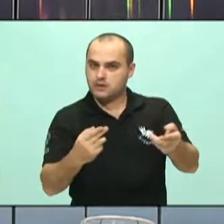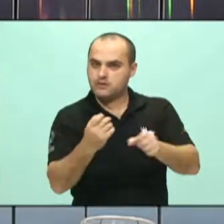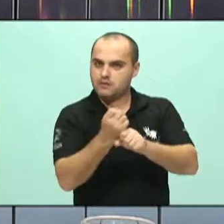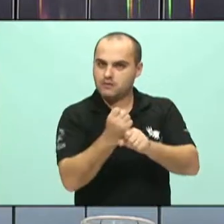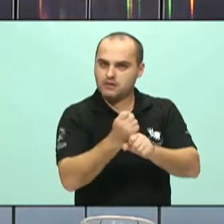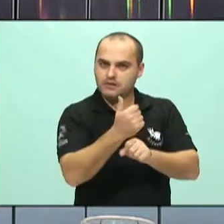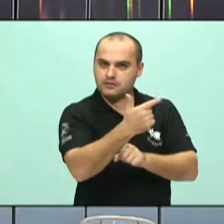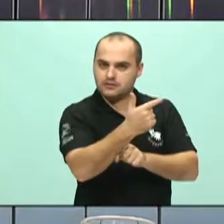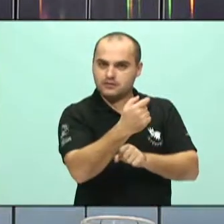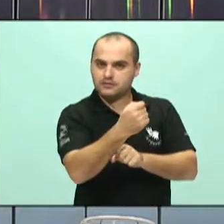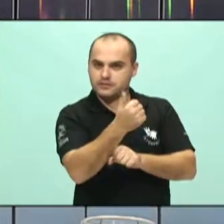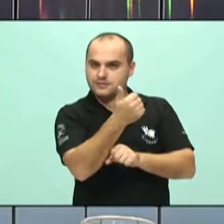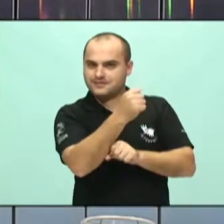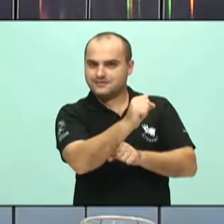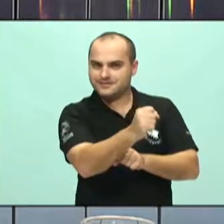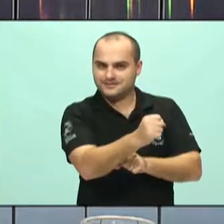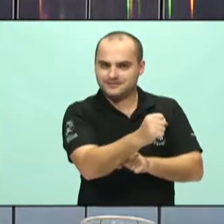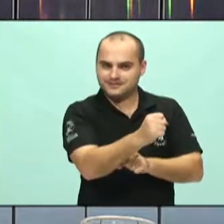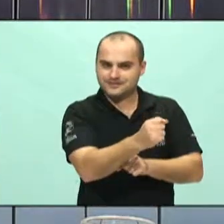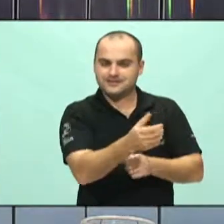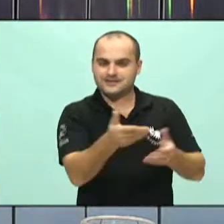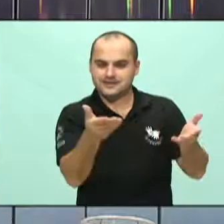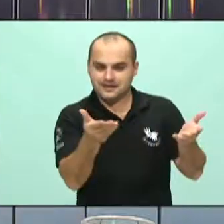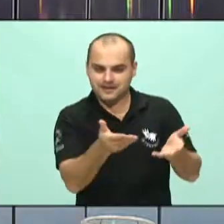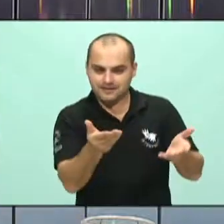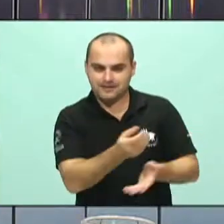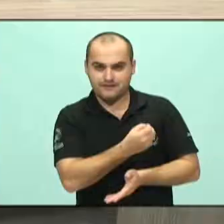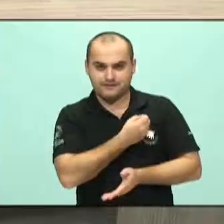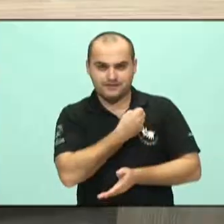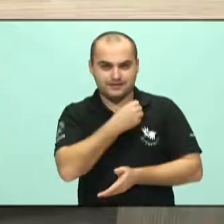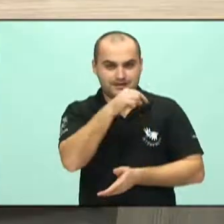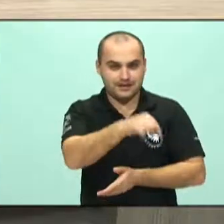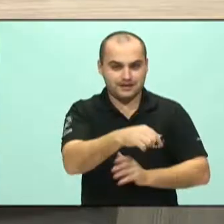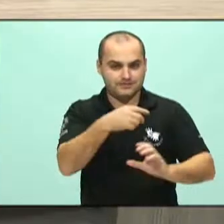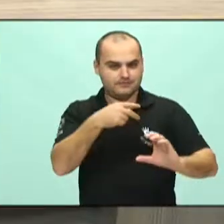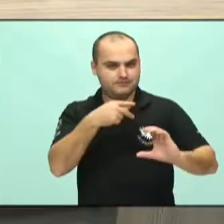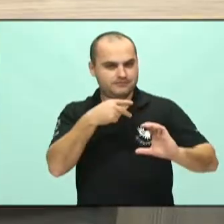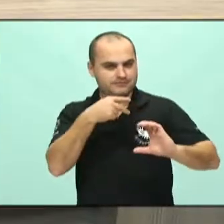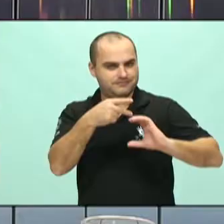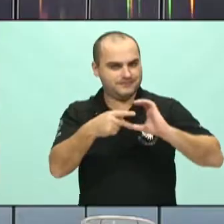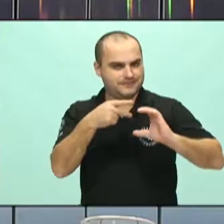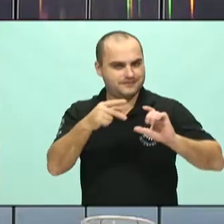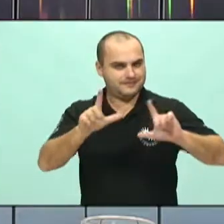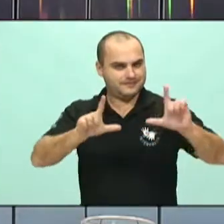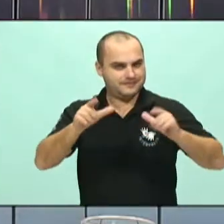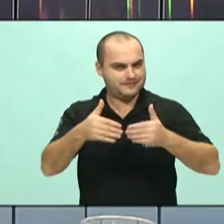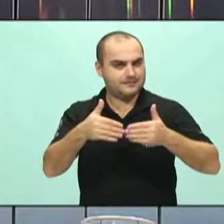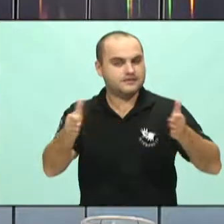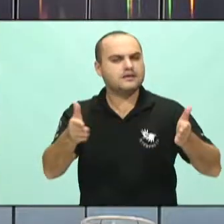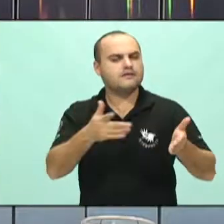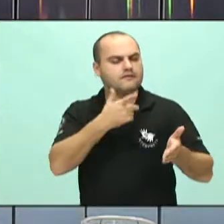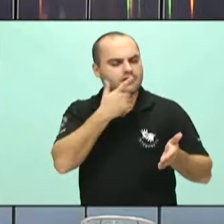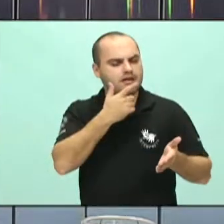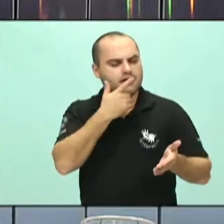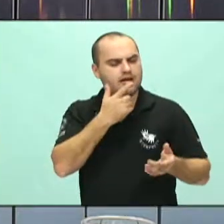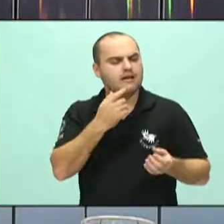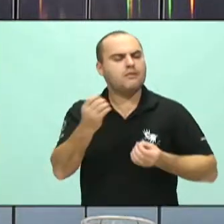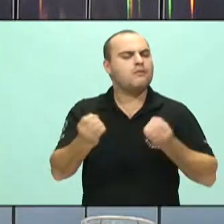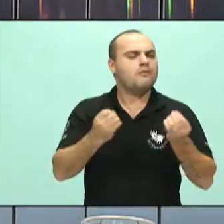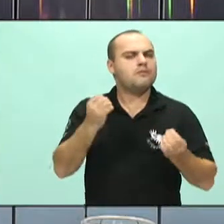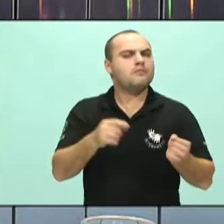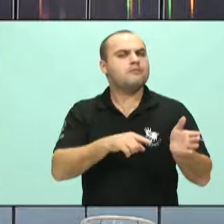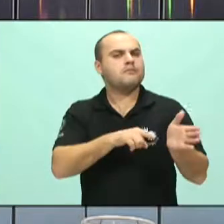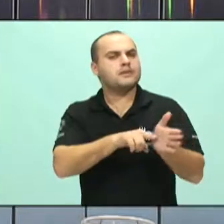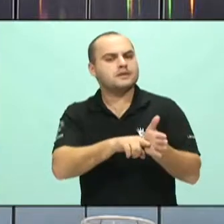agora está aqui no Câmara Aberta para contar um pouco de como que foi o trabalho de